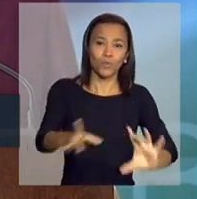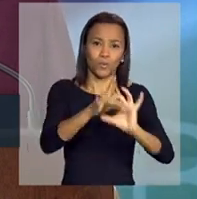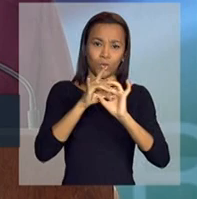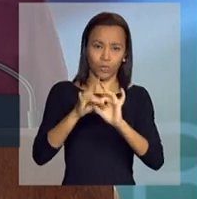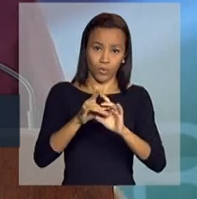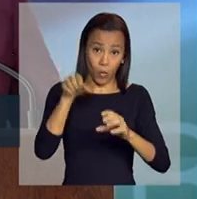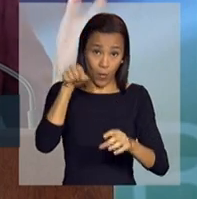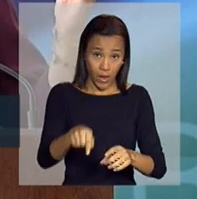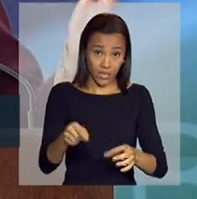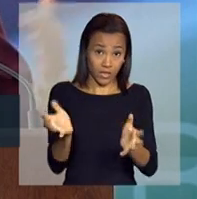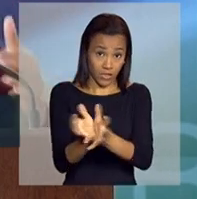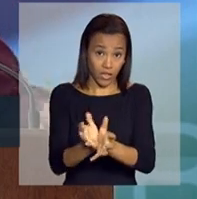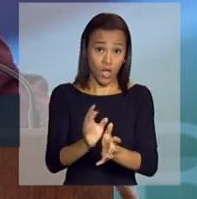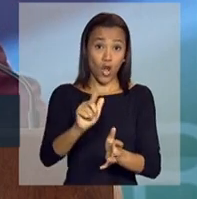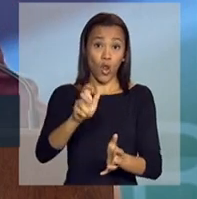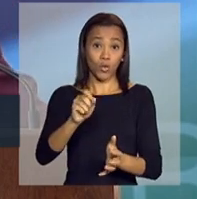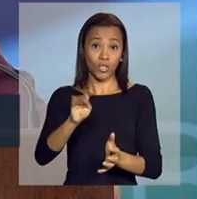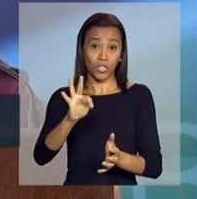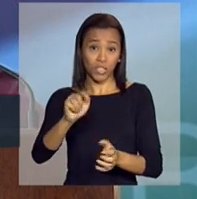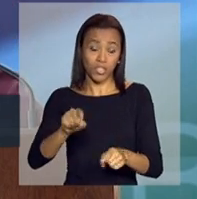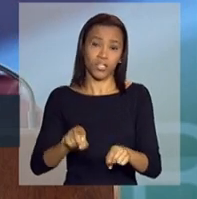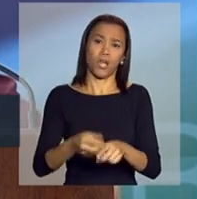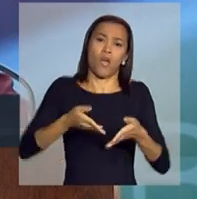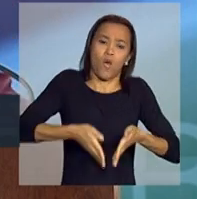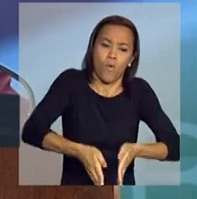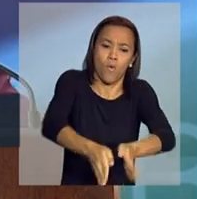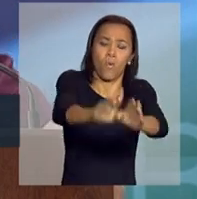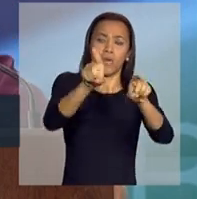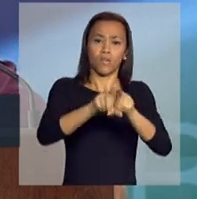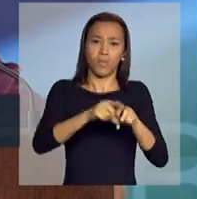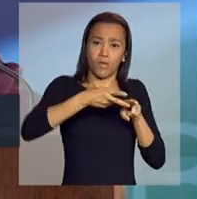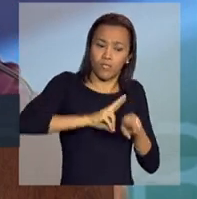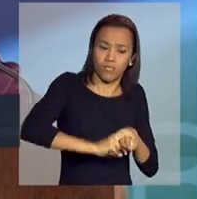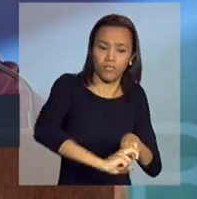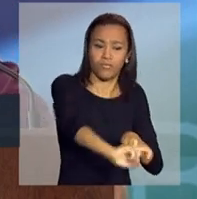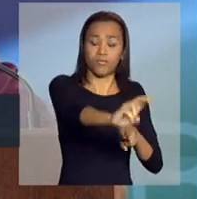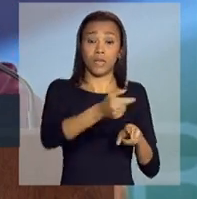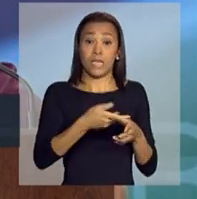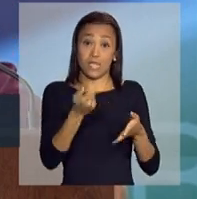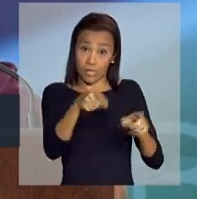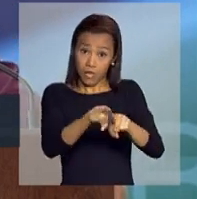estrutura de logística, rodovias e ferrovias, portos se agregue de aeroportos.